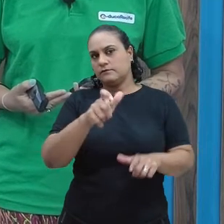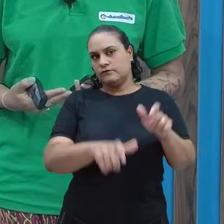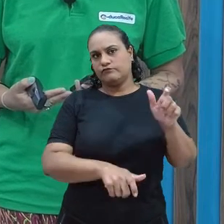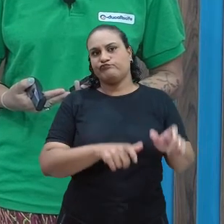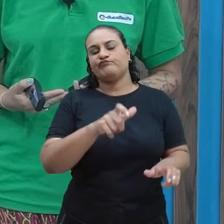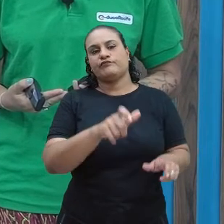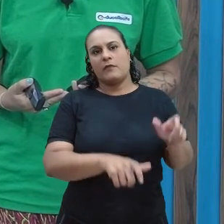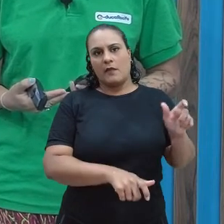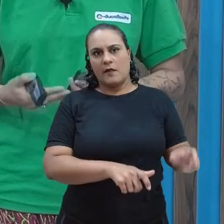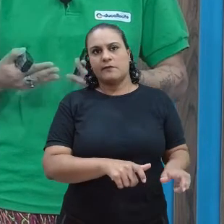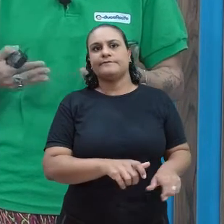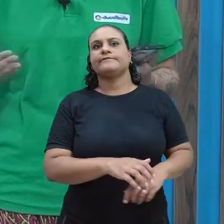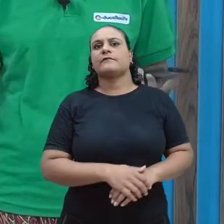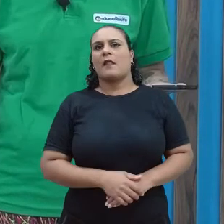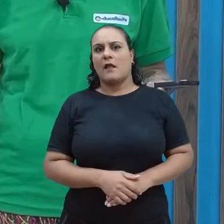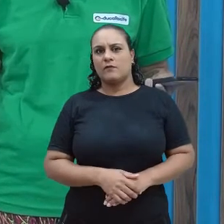são